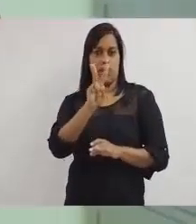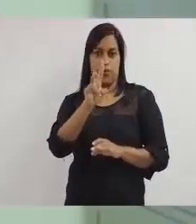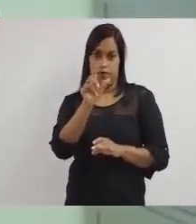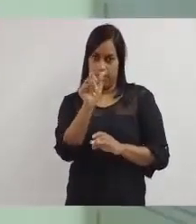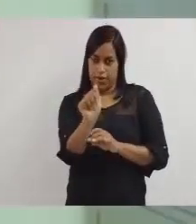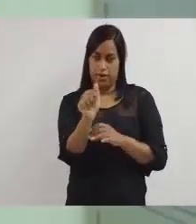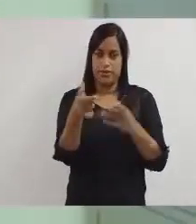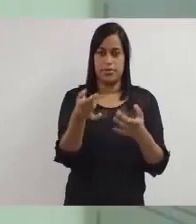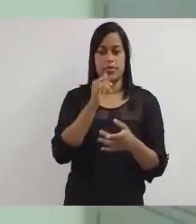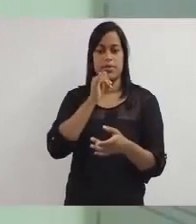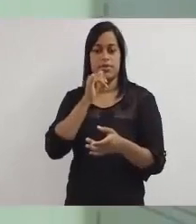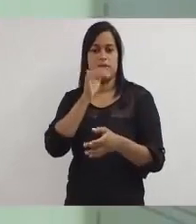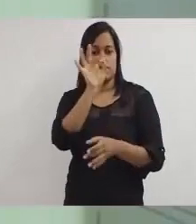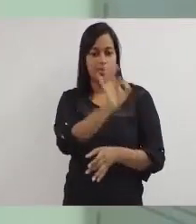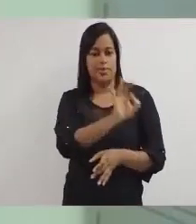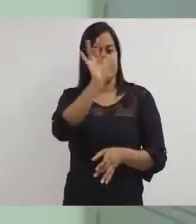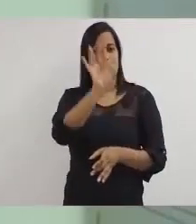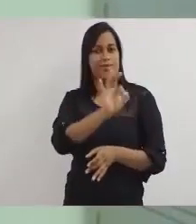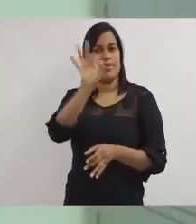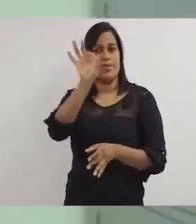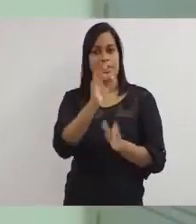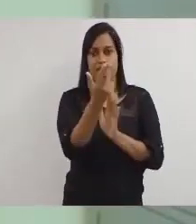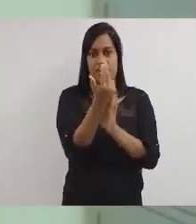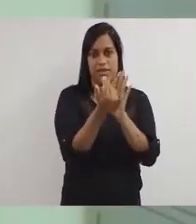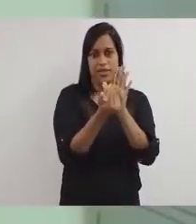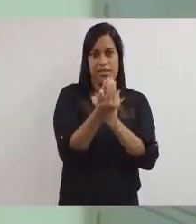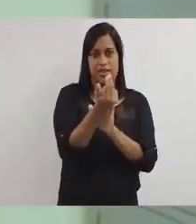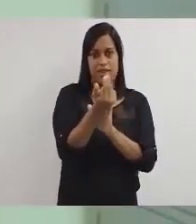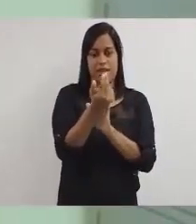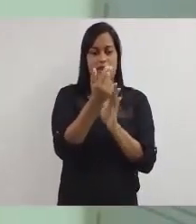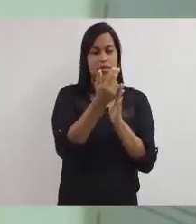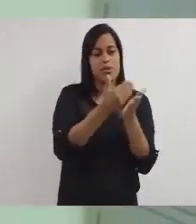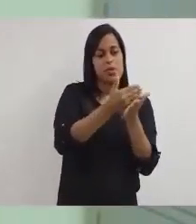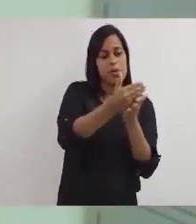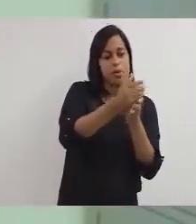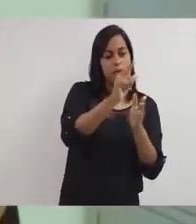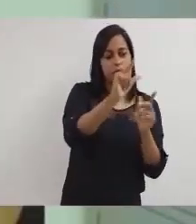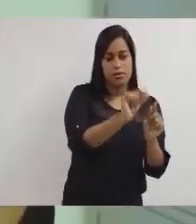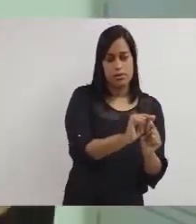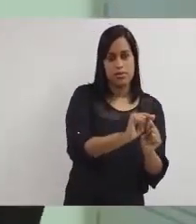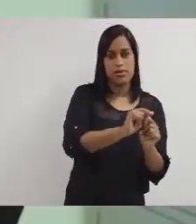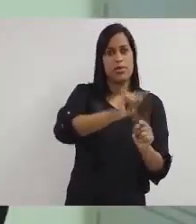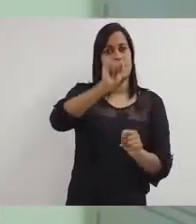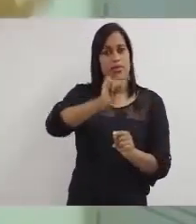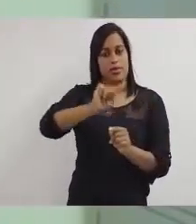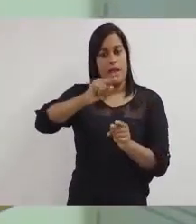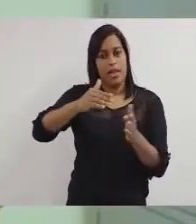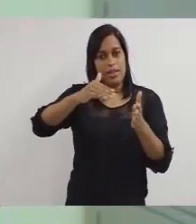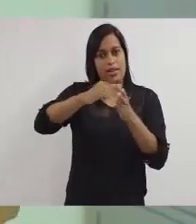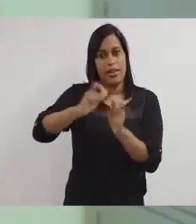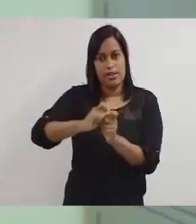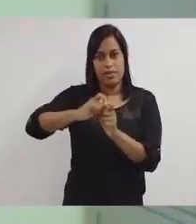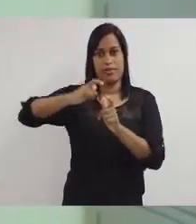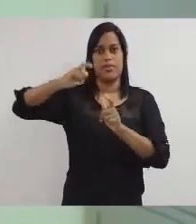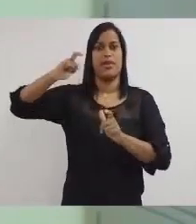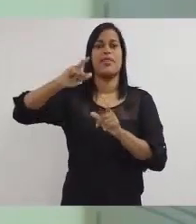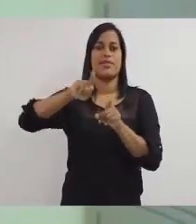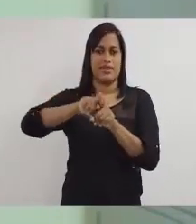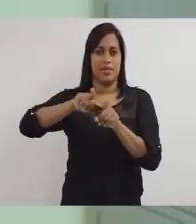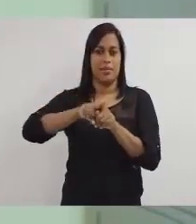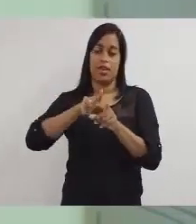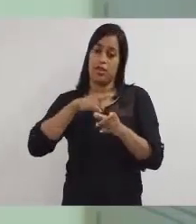um ponto mais alto da curva para um ponto mais baixo da curva. Mas